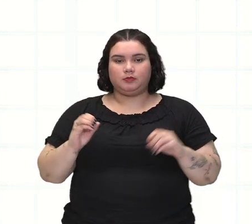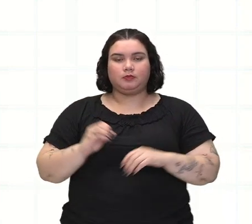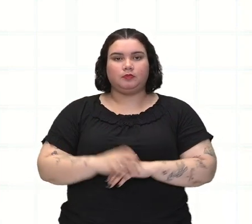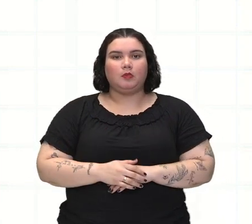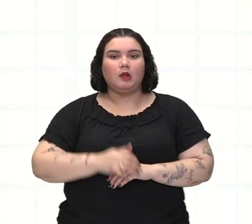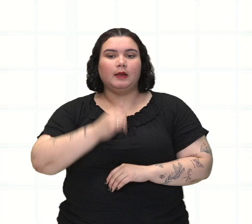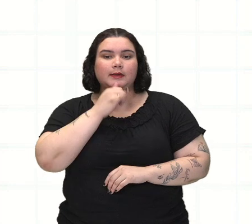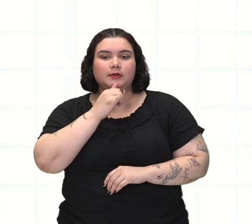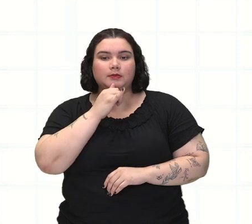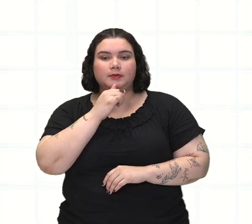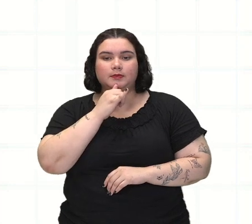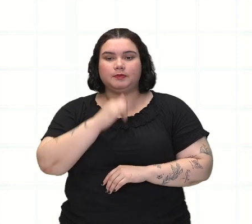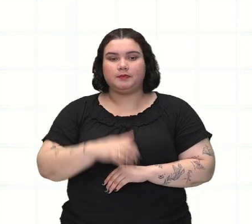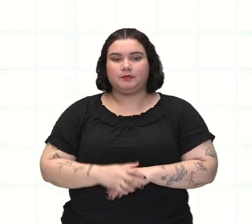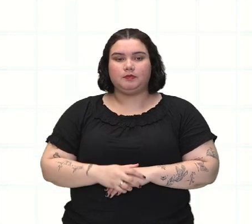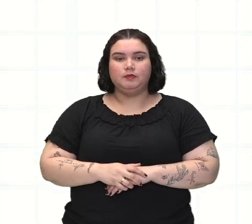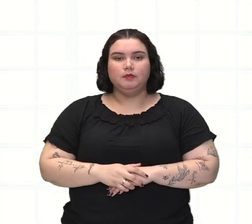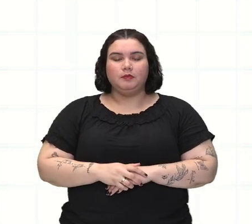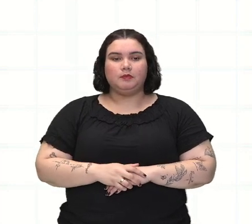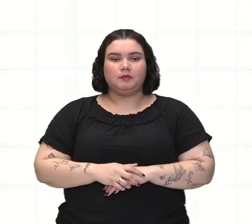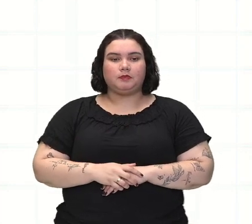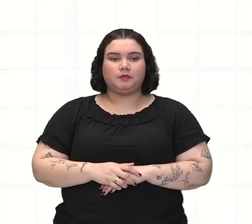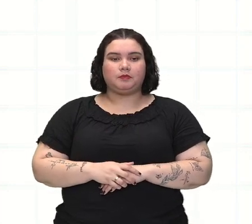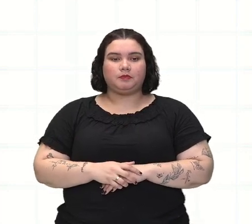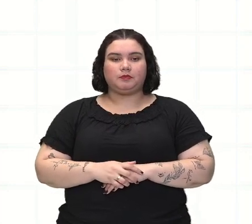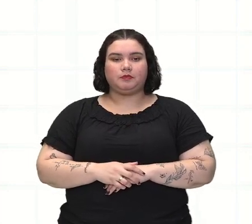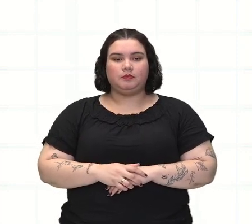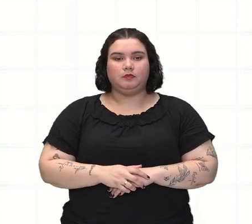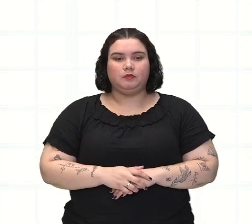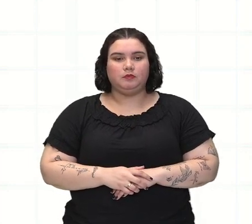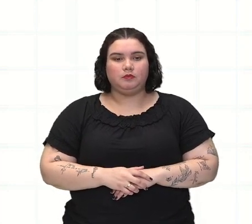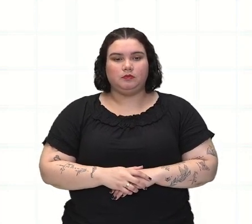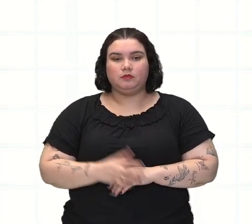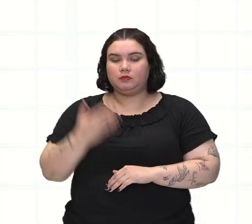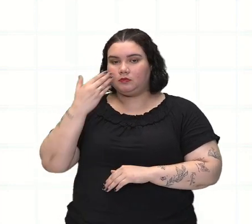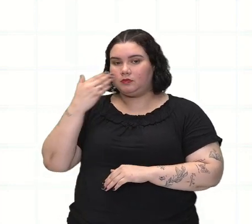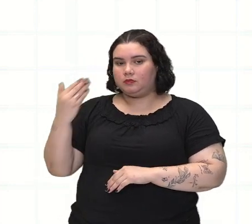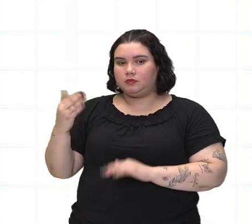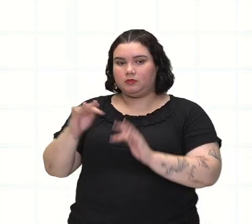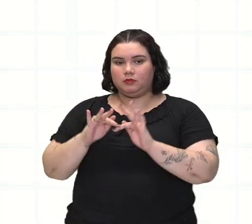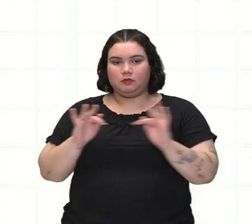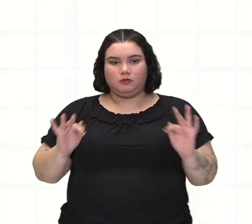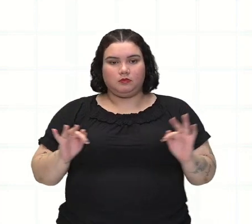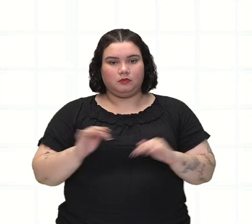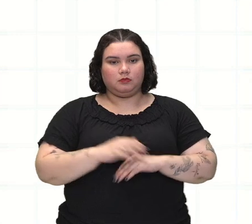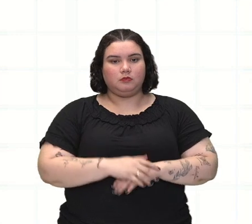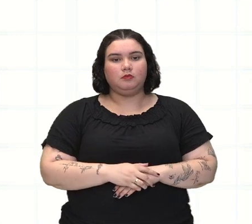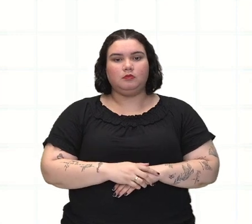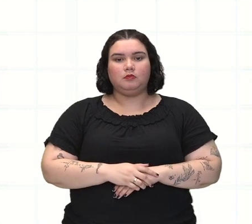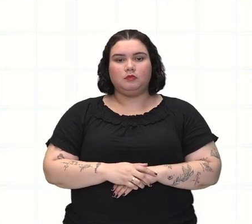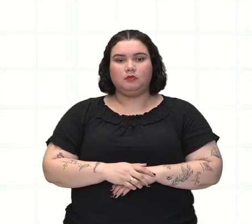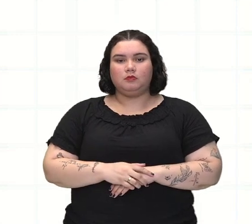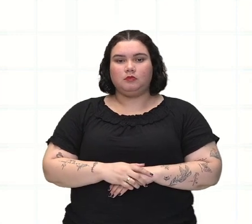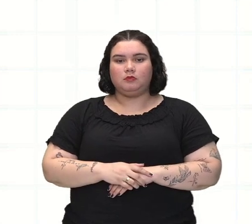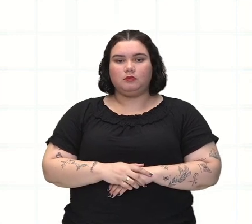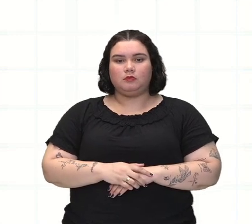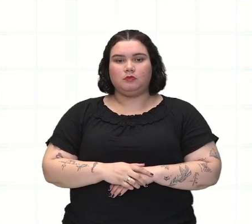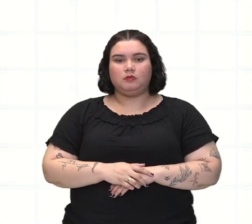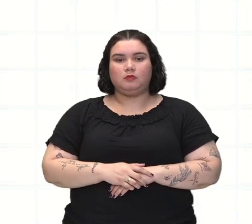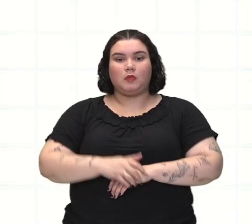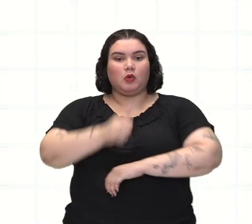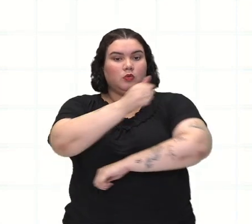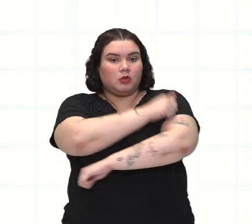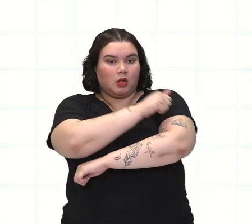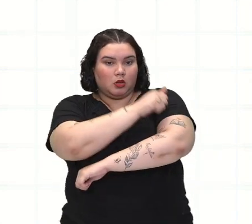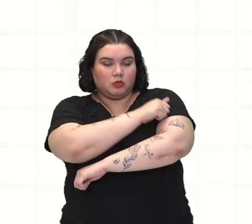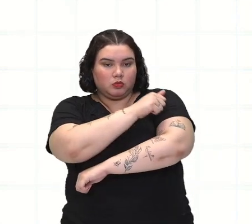exemplo, nós temos aqui os alunos fizeram as questões,